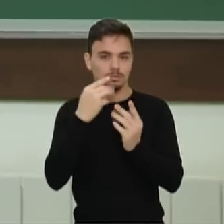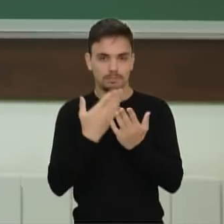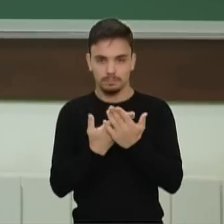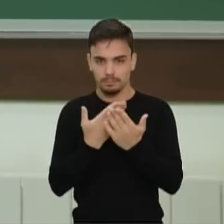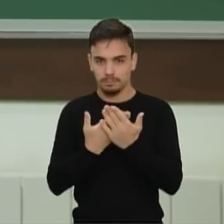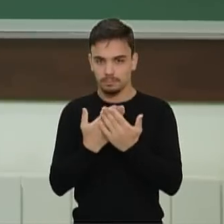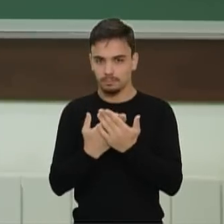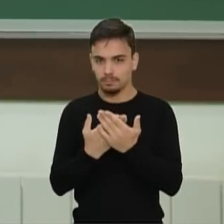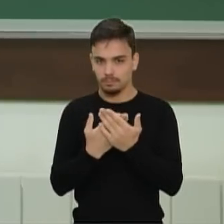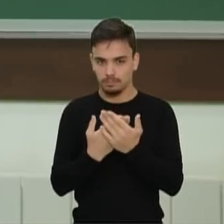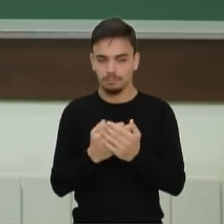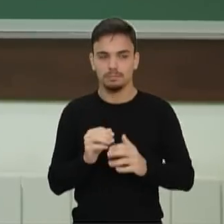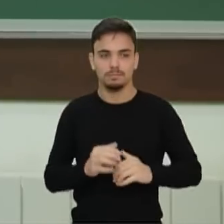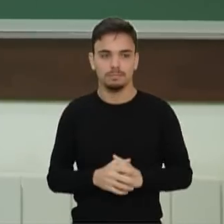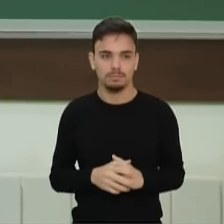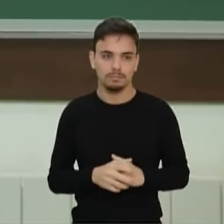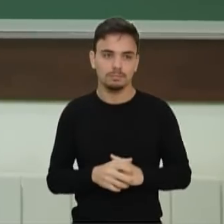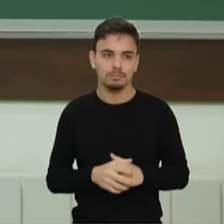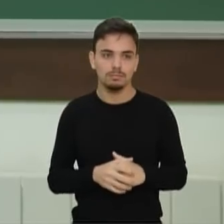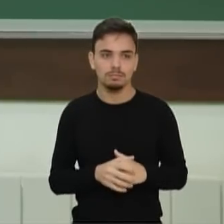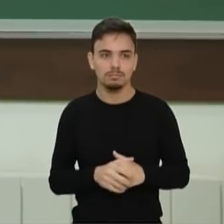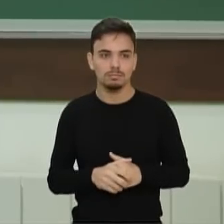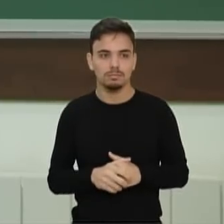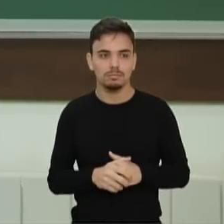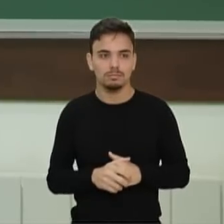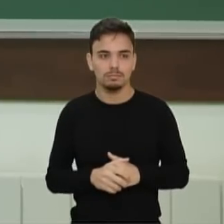desse conteúdo da aula lá. Vamos lá?